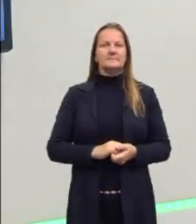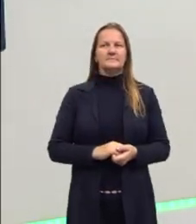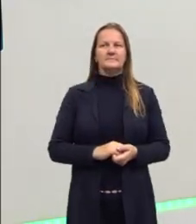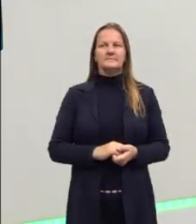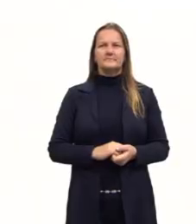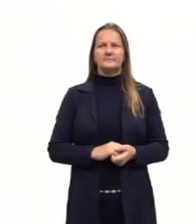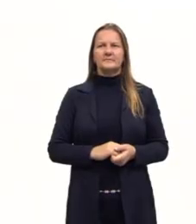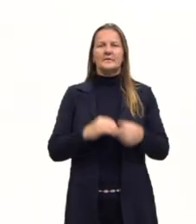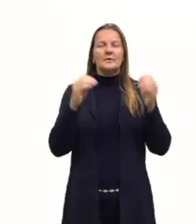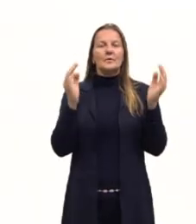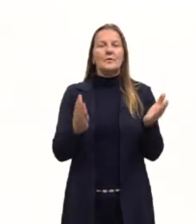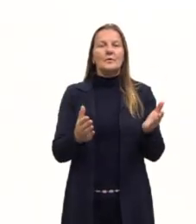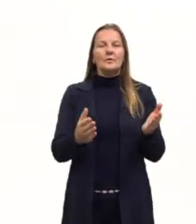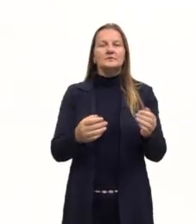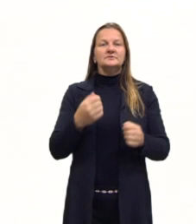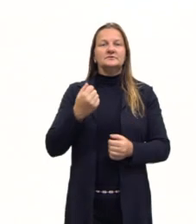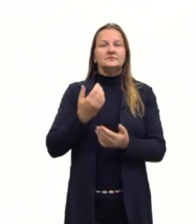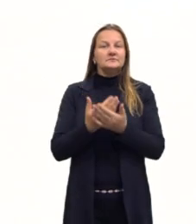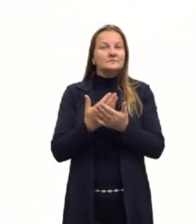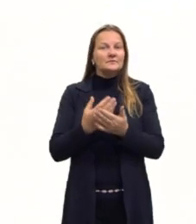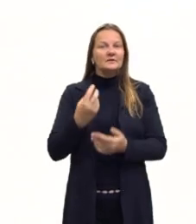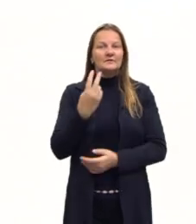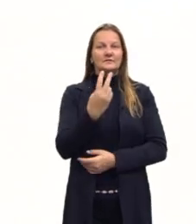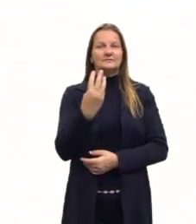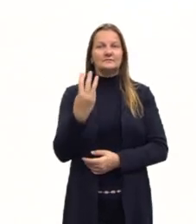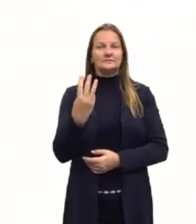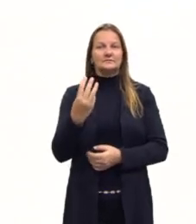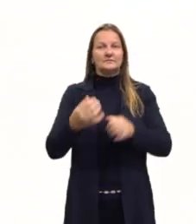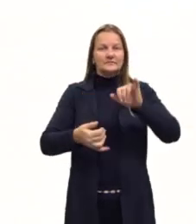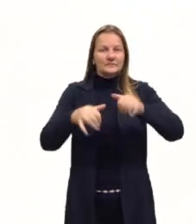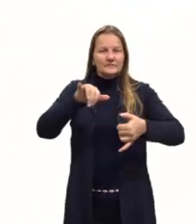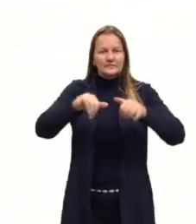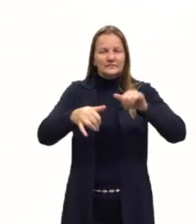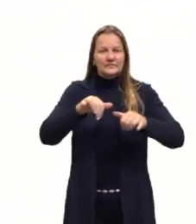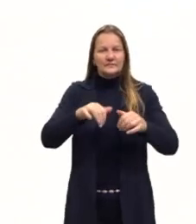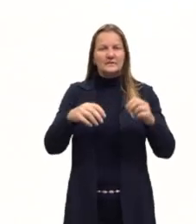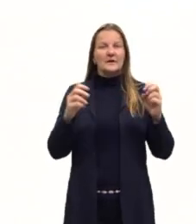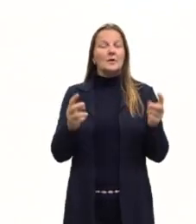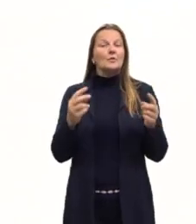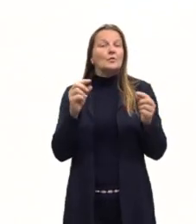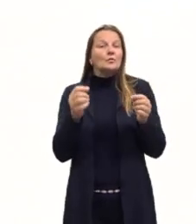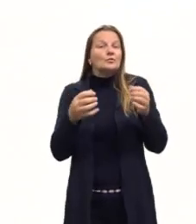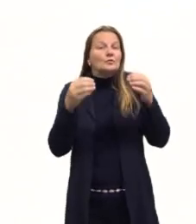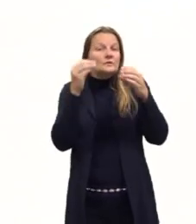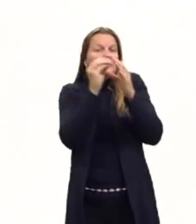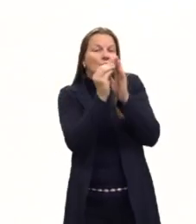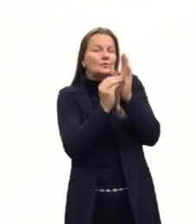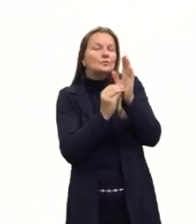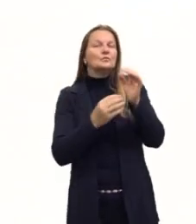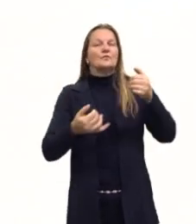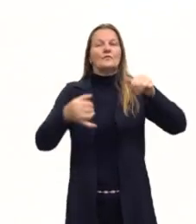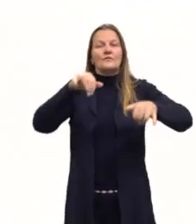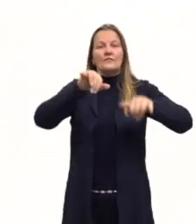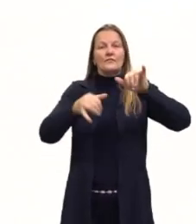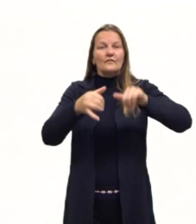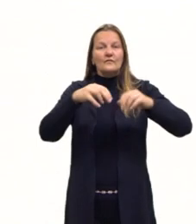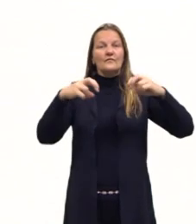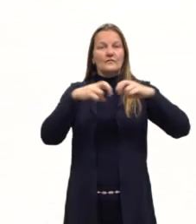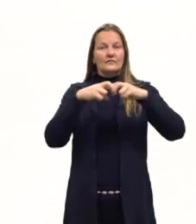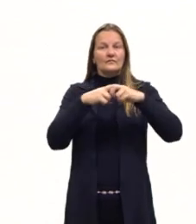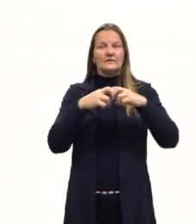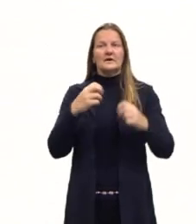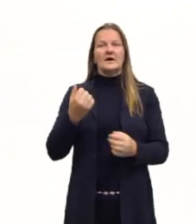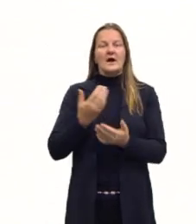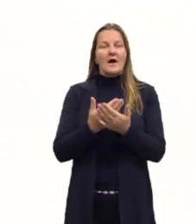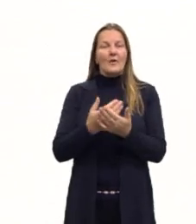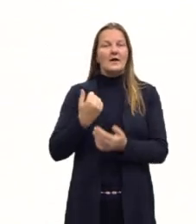hoje veremos aula 23 de química do módulo de físico-química aula 11 nessa aula nos